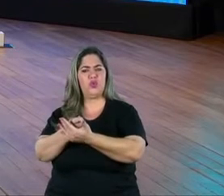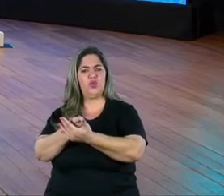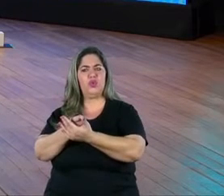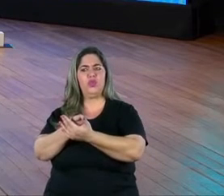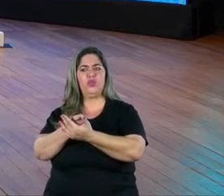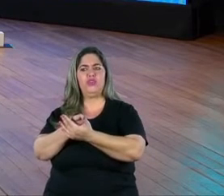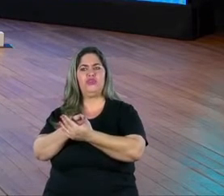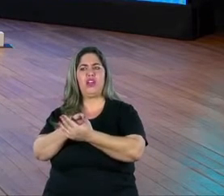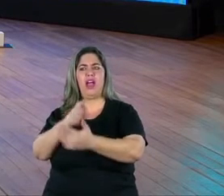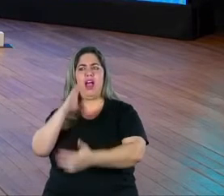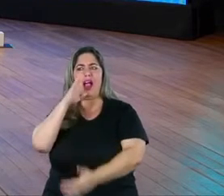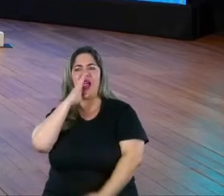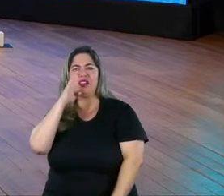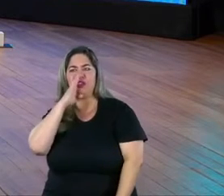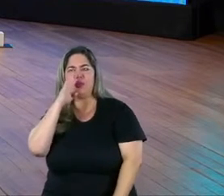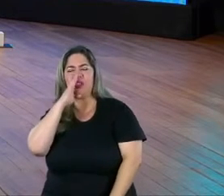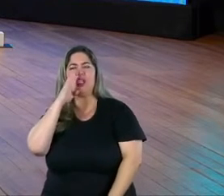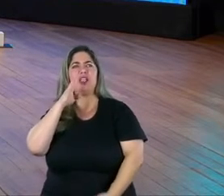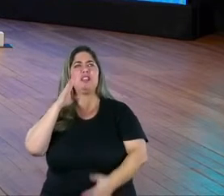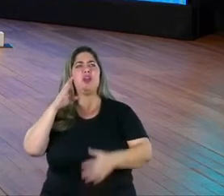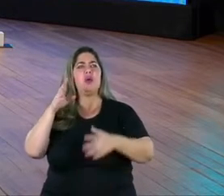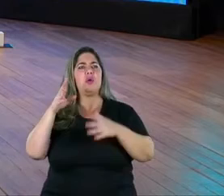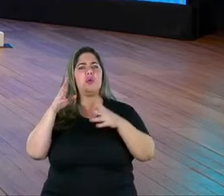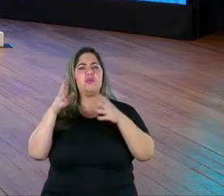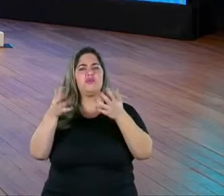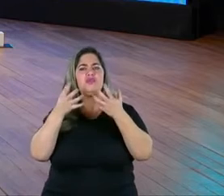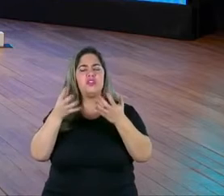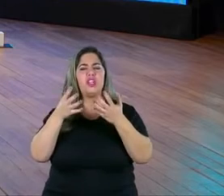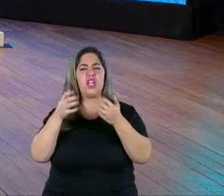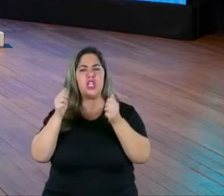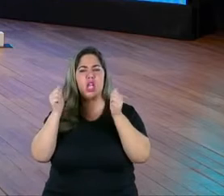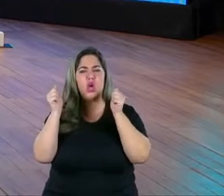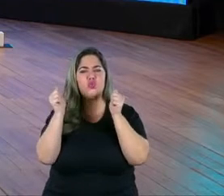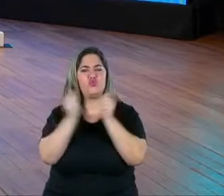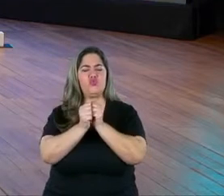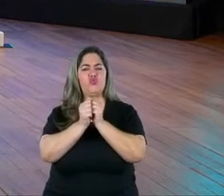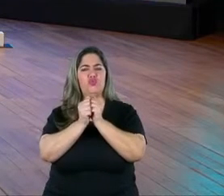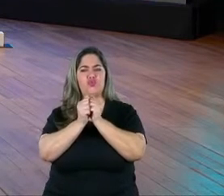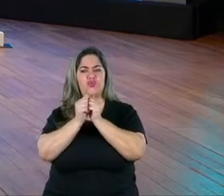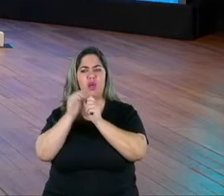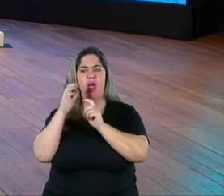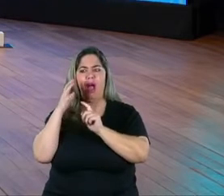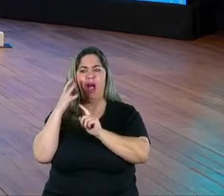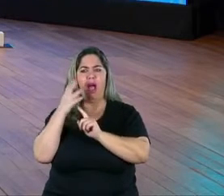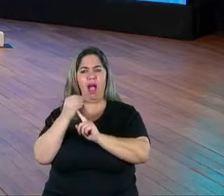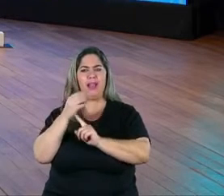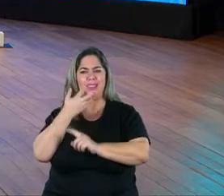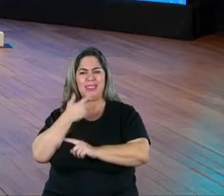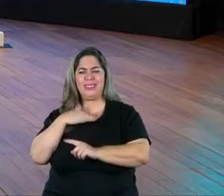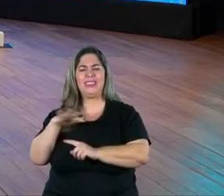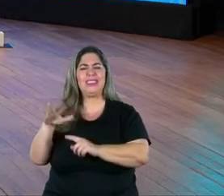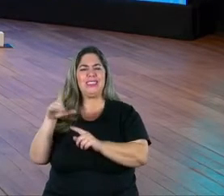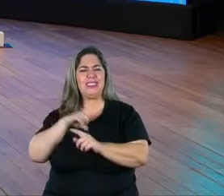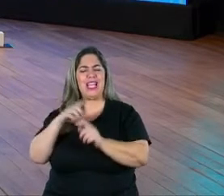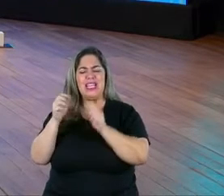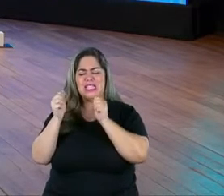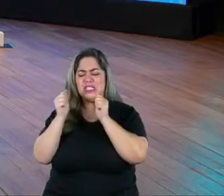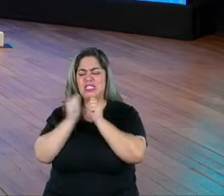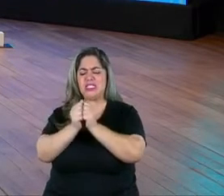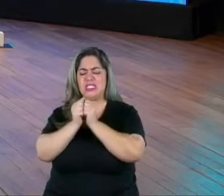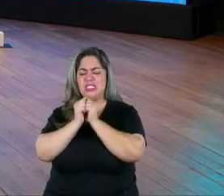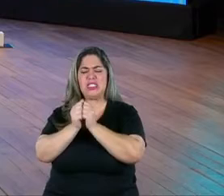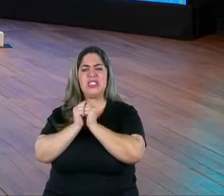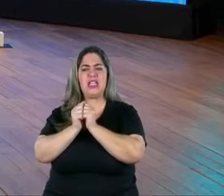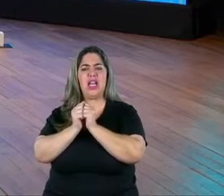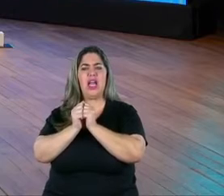ao maravilhamento, um sentimento oceânico de estar junto. As artes e as ciências constituem uma religação